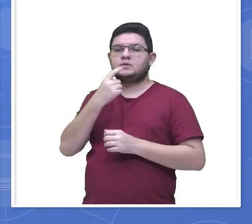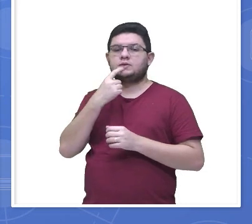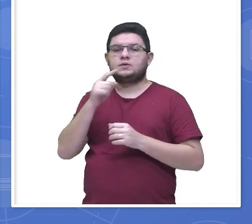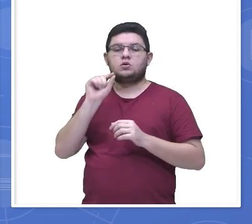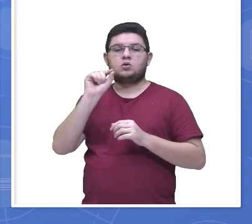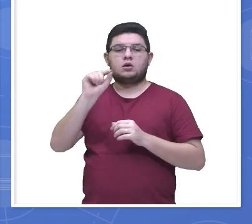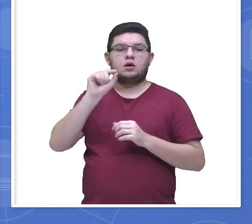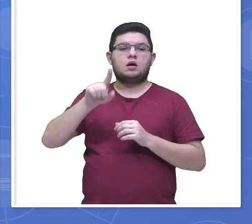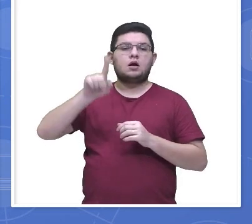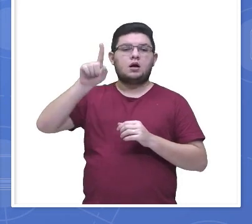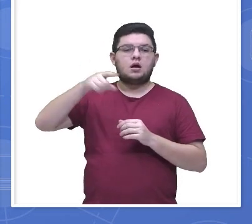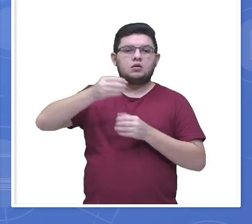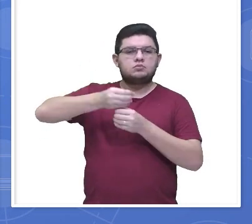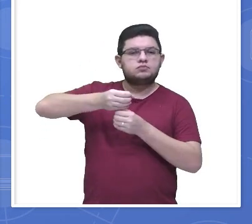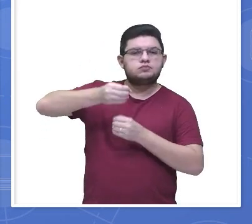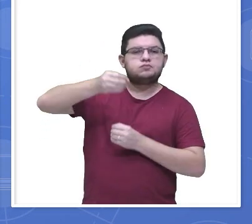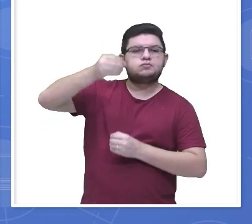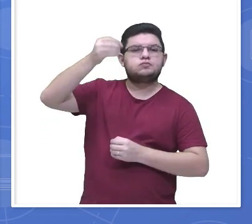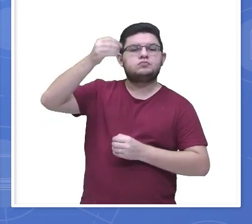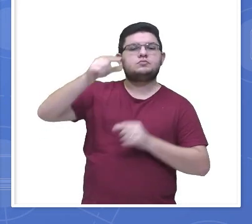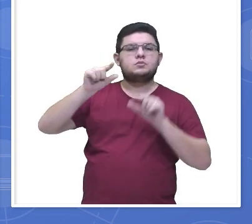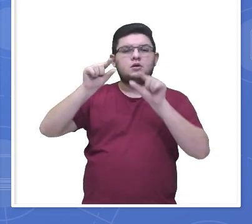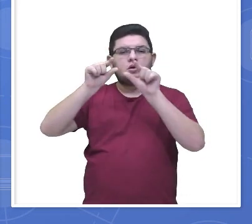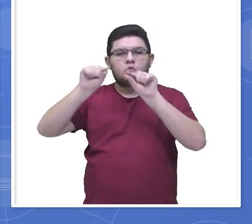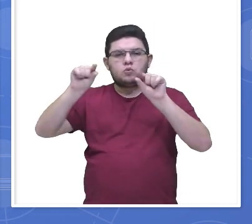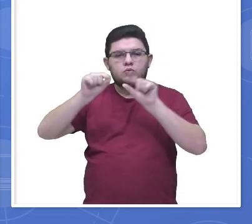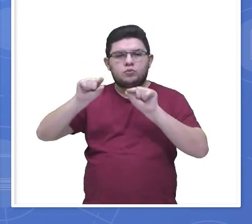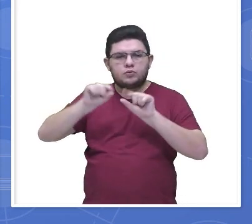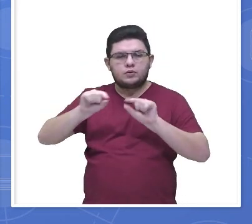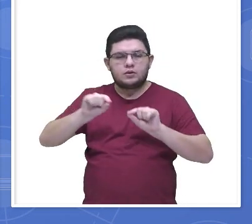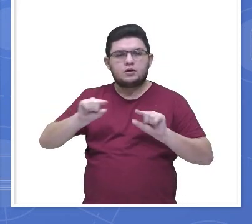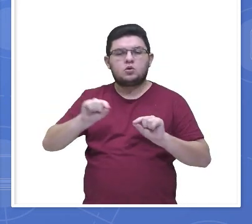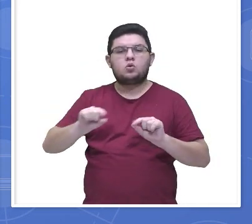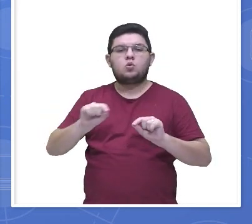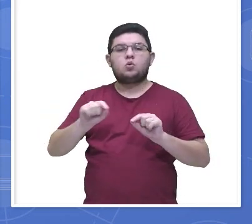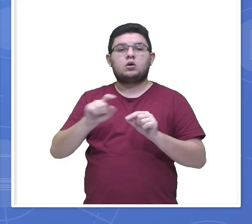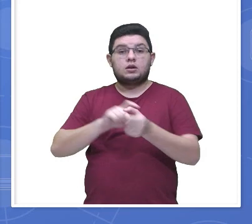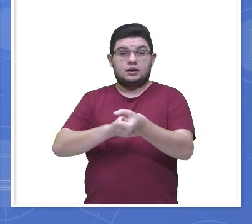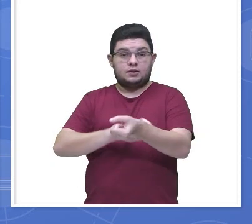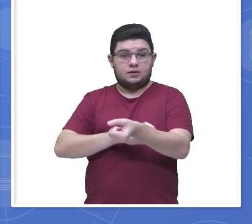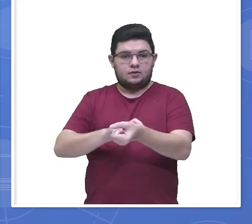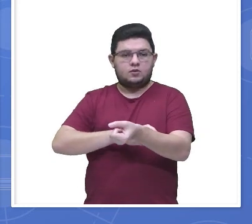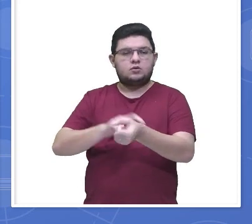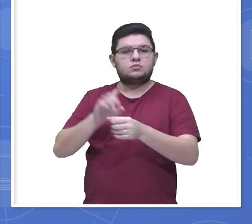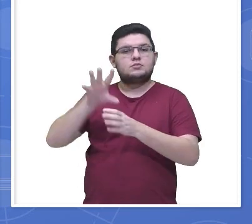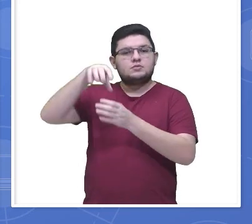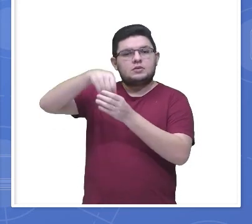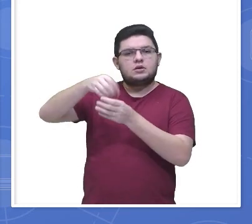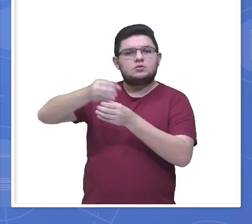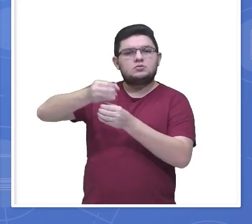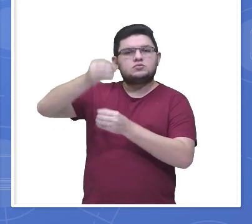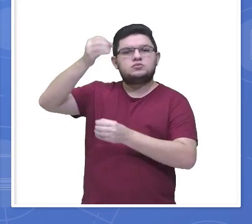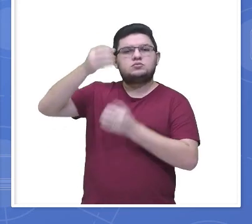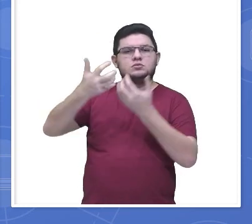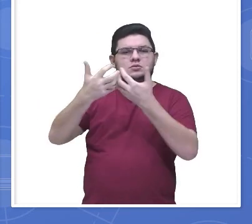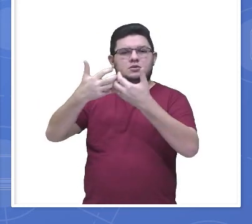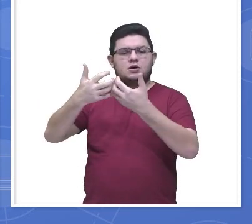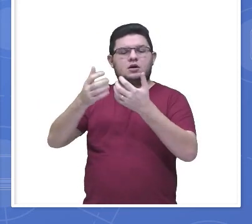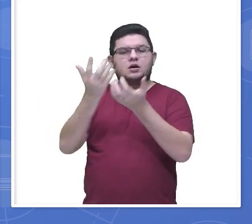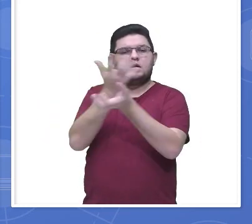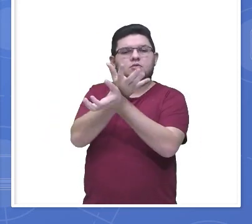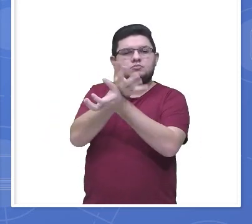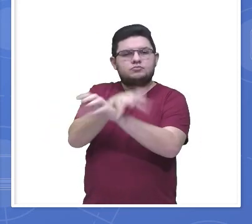tecido nervoso situado dentro da coluna vertebral. Na parte superior está conectada